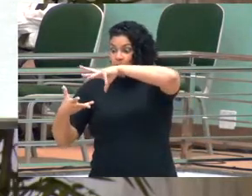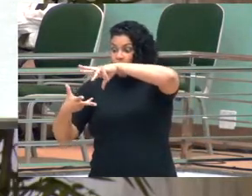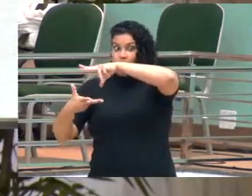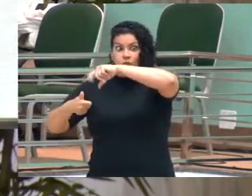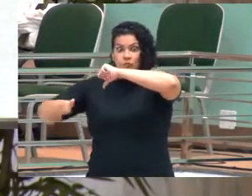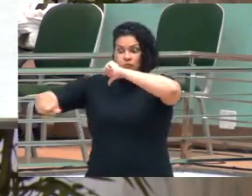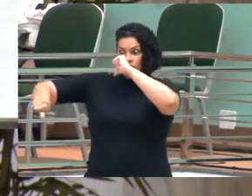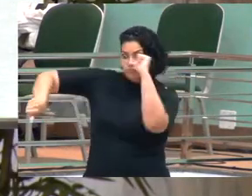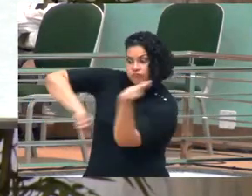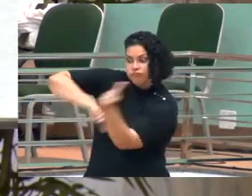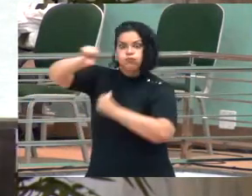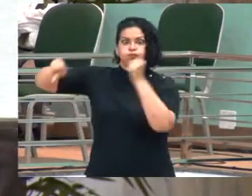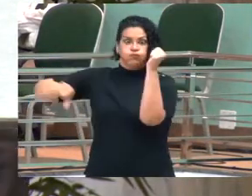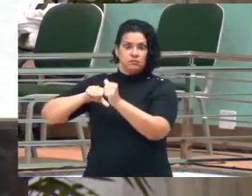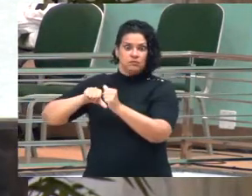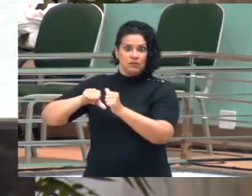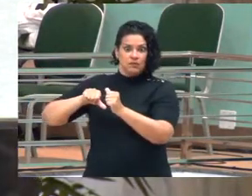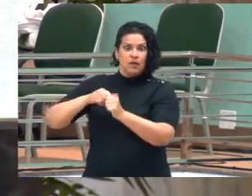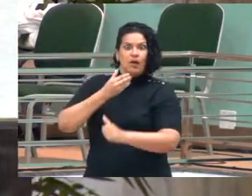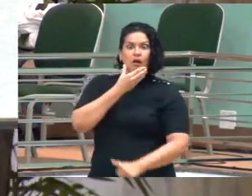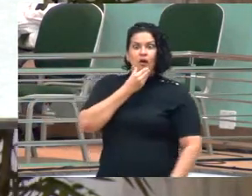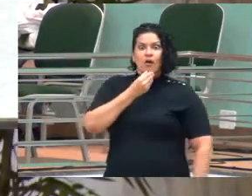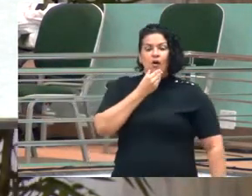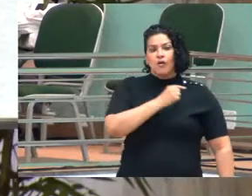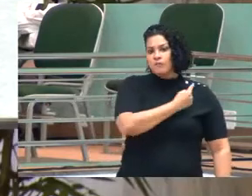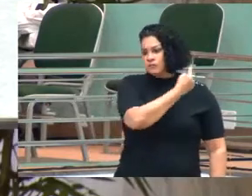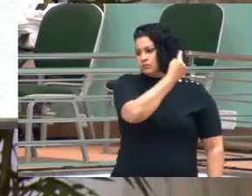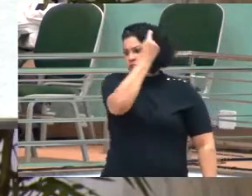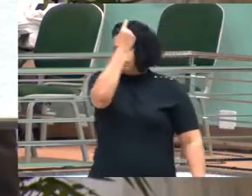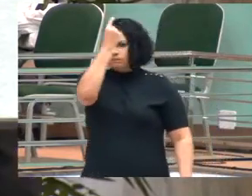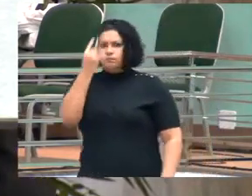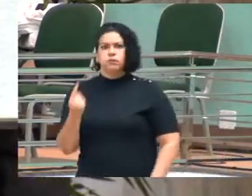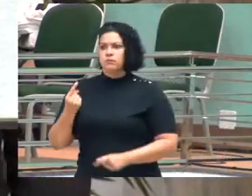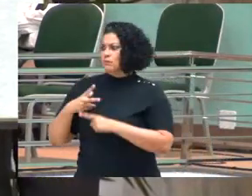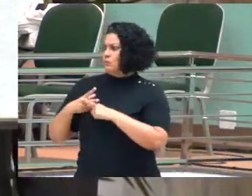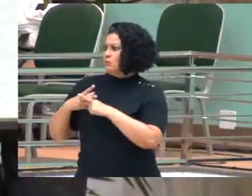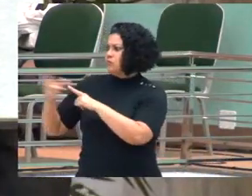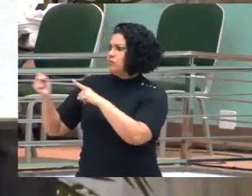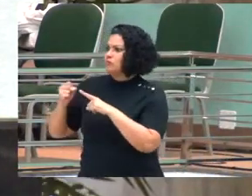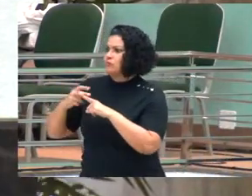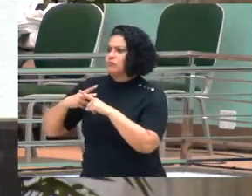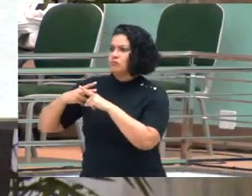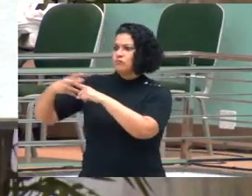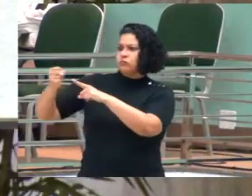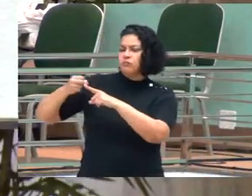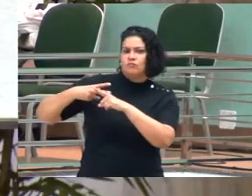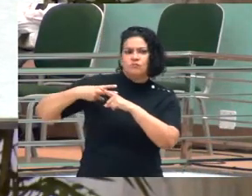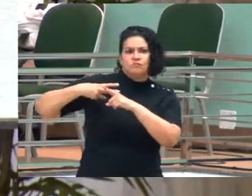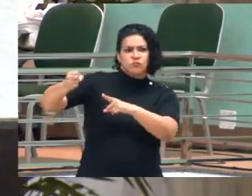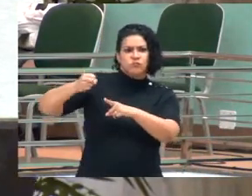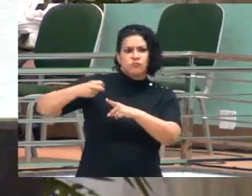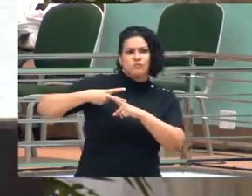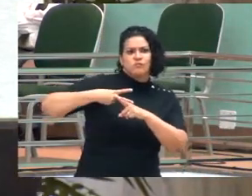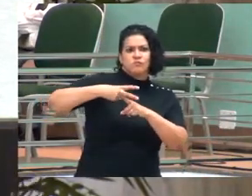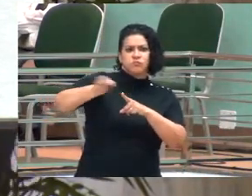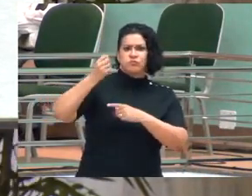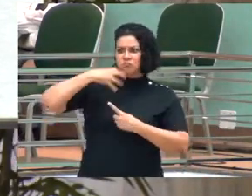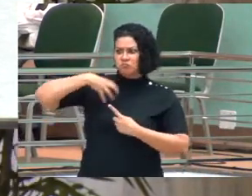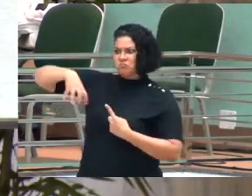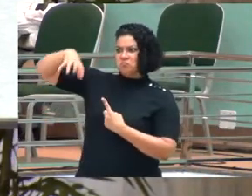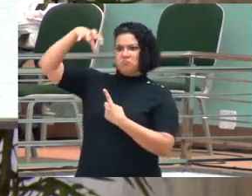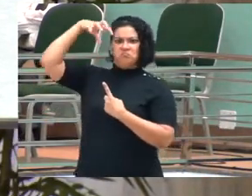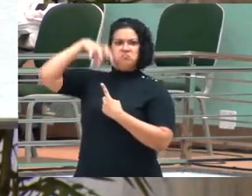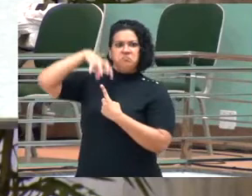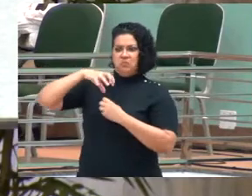toda a Palestina, ele conquista Jerusalém e ele entrou dentro do templo. Ele viu os utensílios do